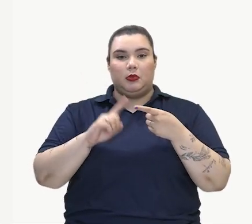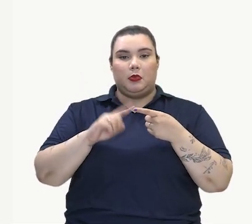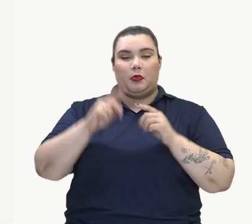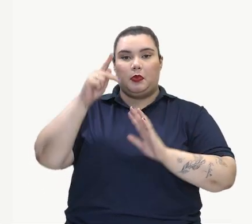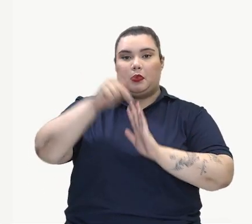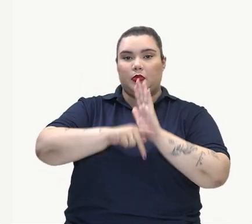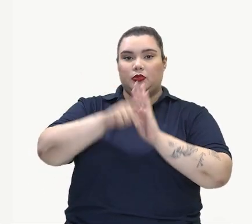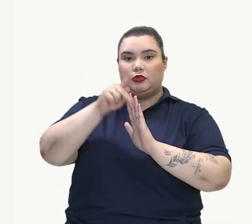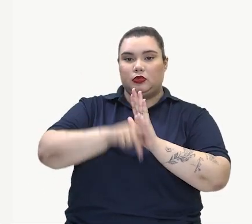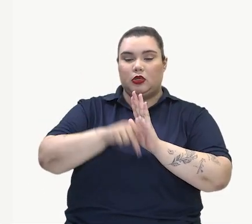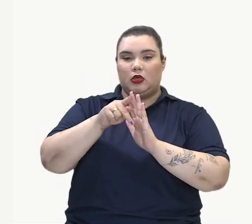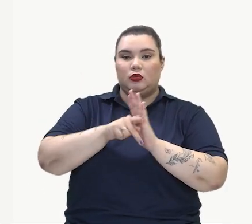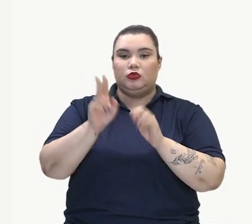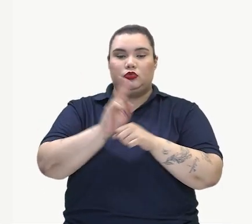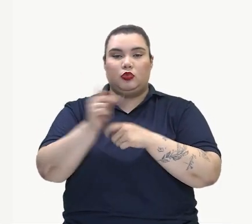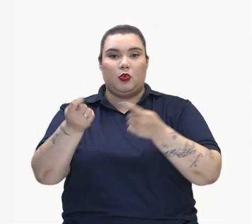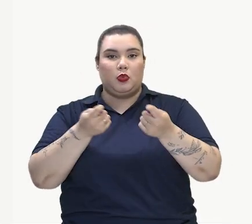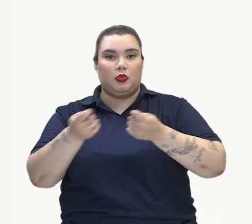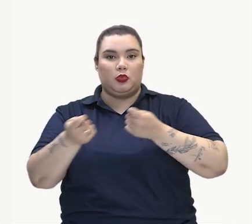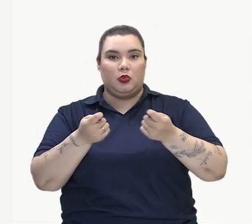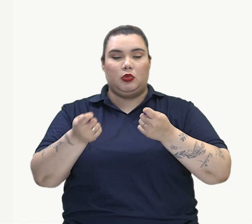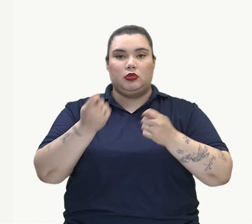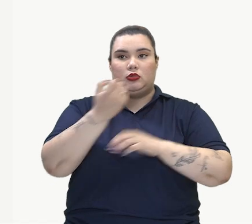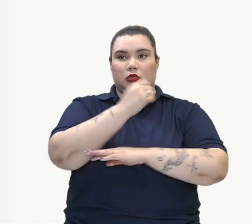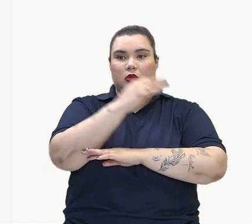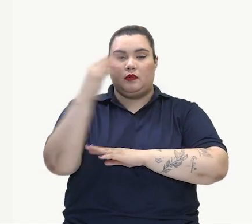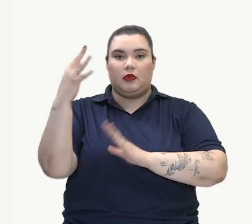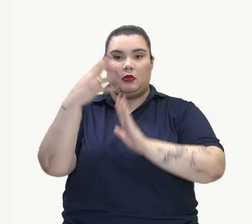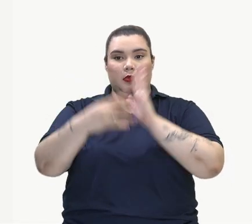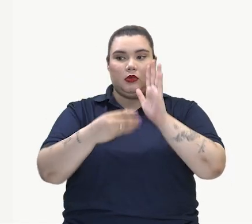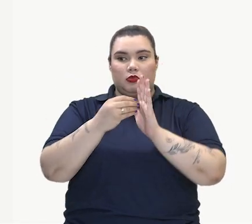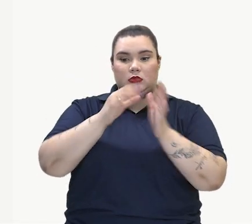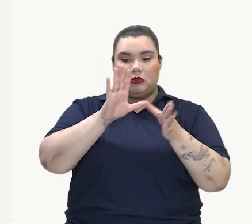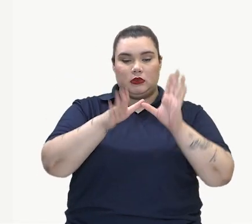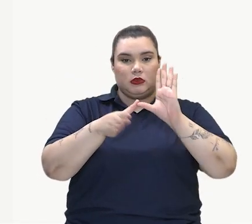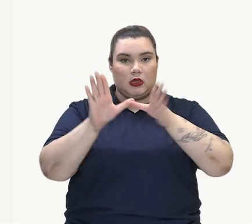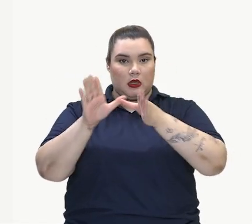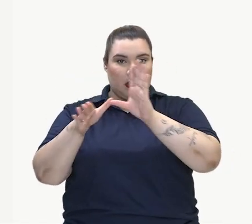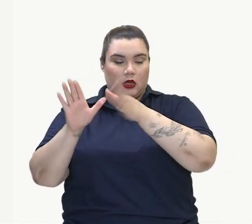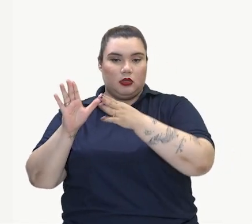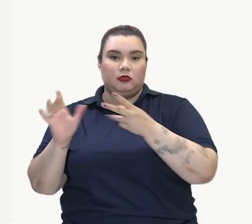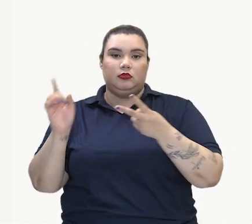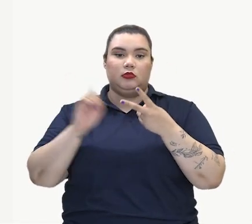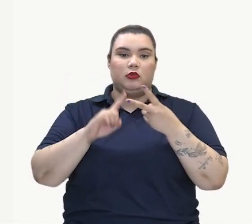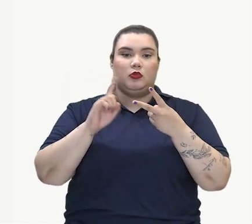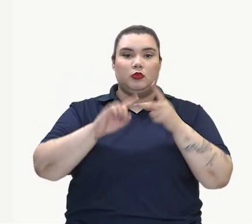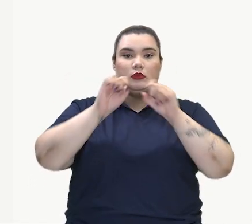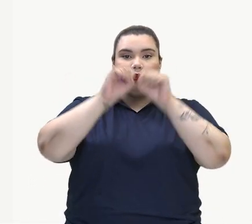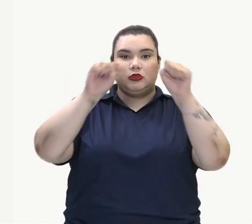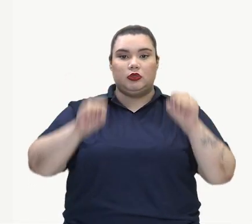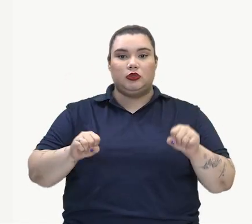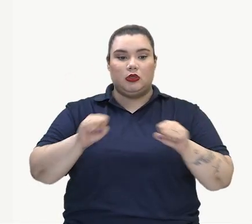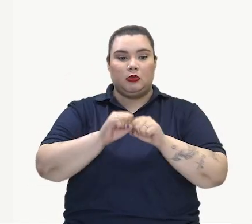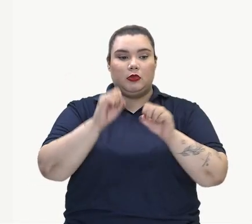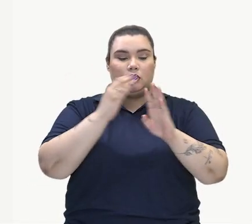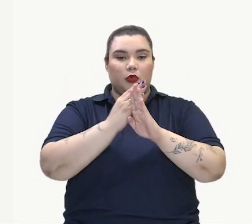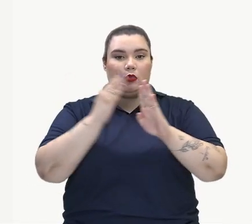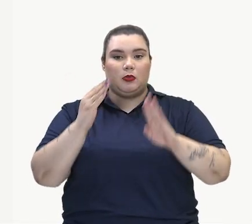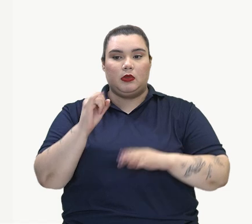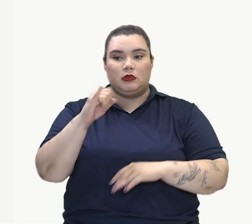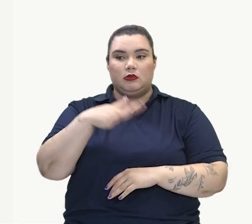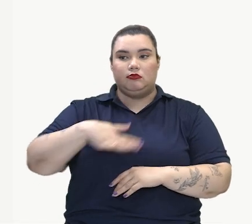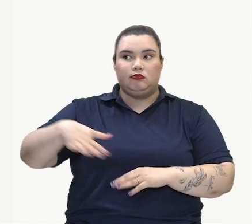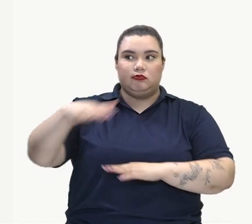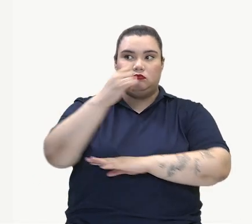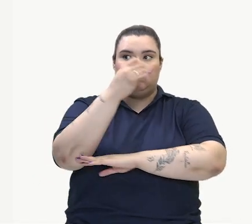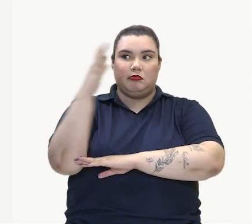da Floresta Amazônica Brasileira por Satélite, e ainda o DETER, Sistema de Detecção e Desmatamento em Tempo Real, aonde